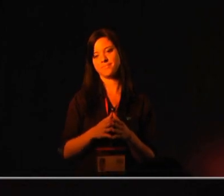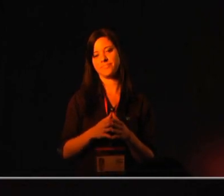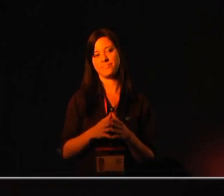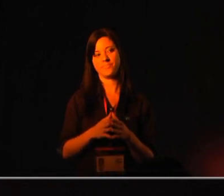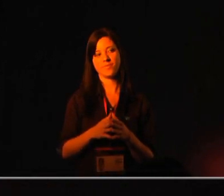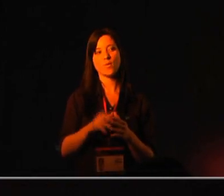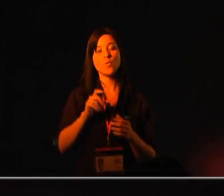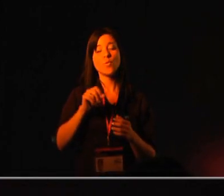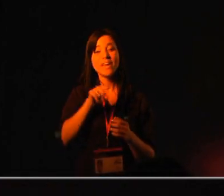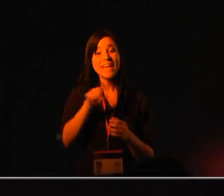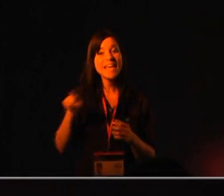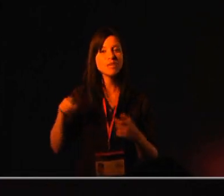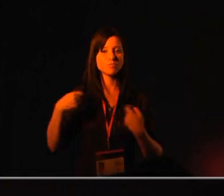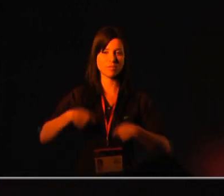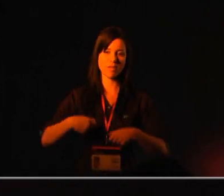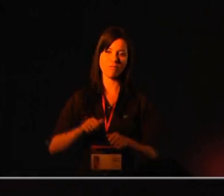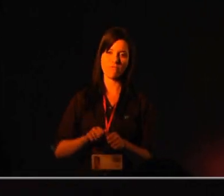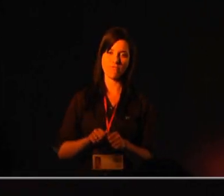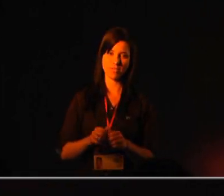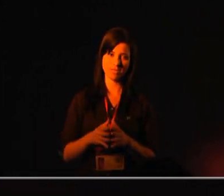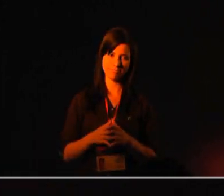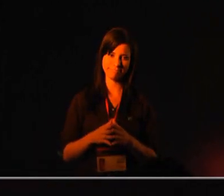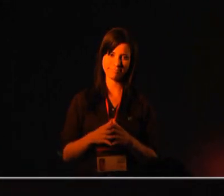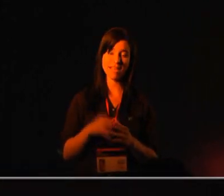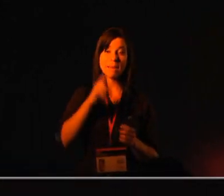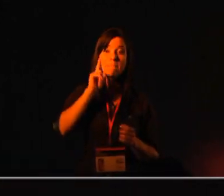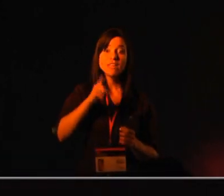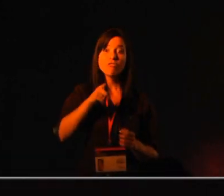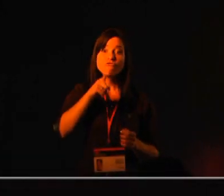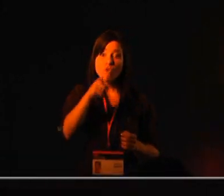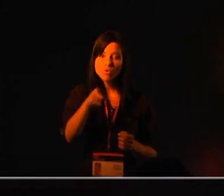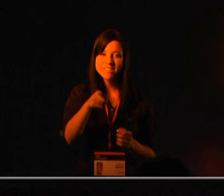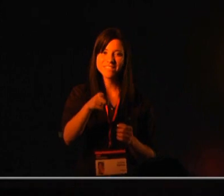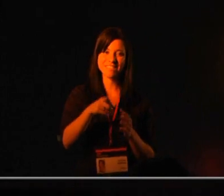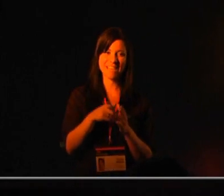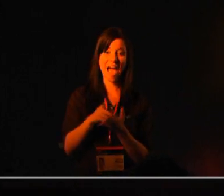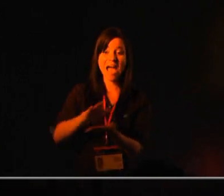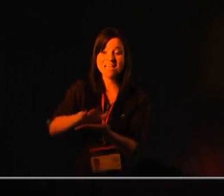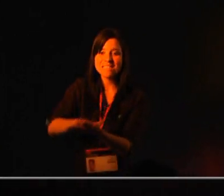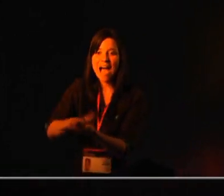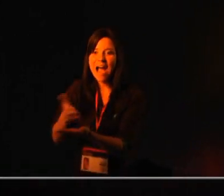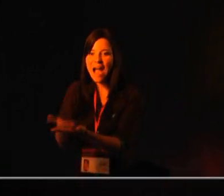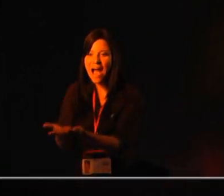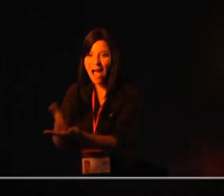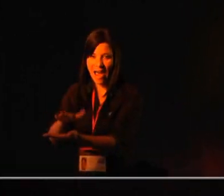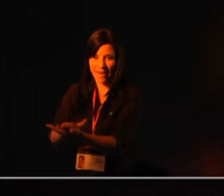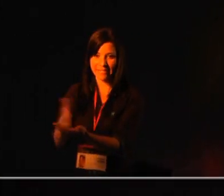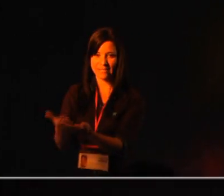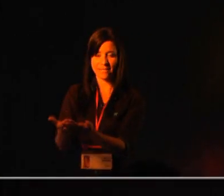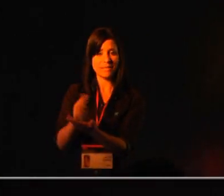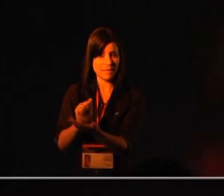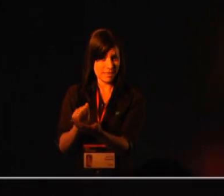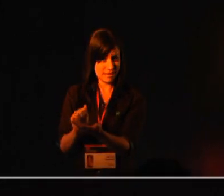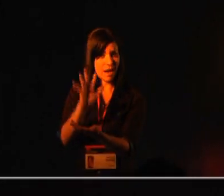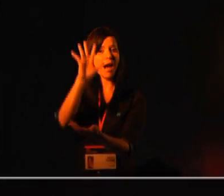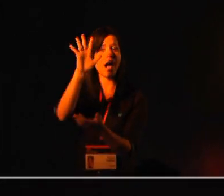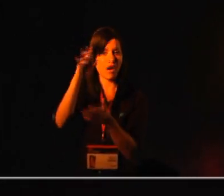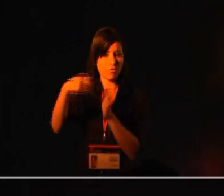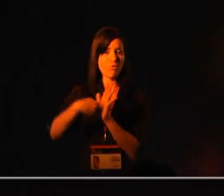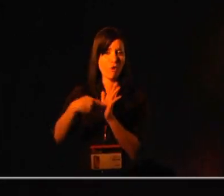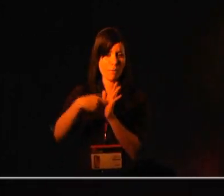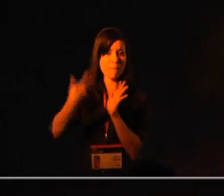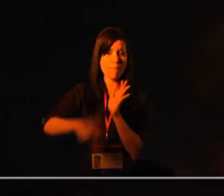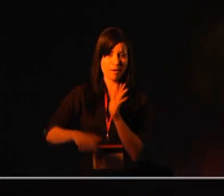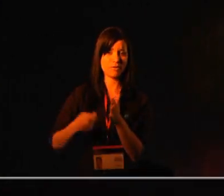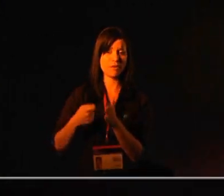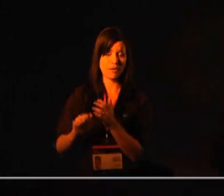o que eles deveriam fazer. Ele manda você assar a carne e cobra mais por isso. Então, eu acho que o